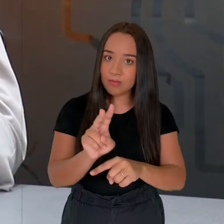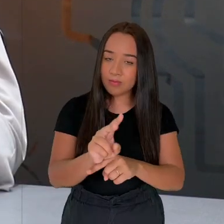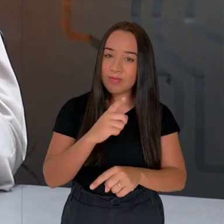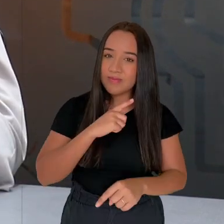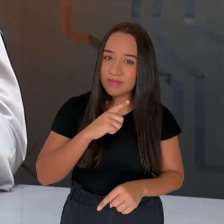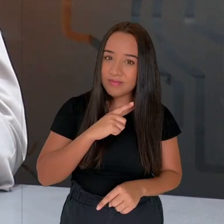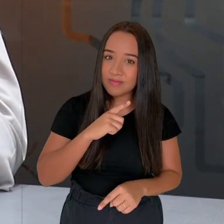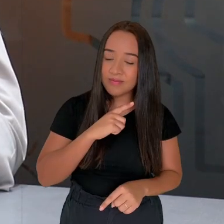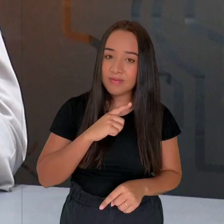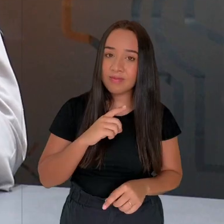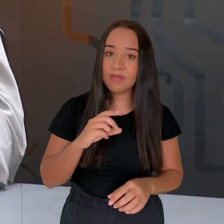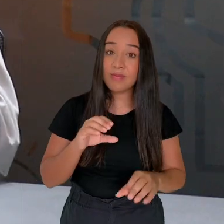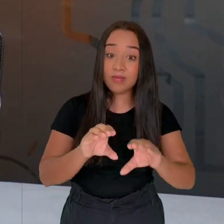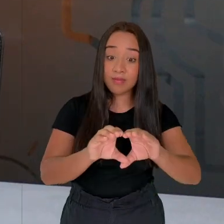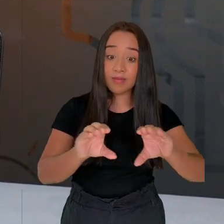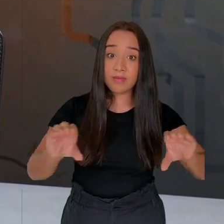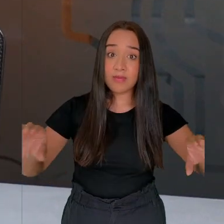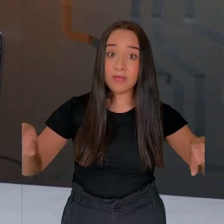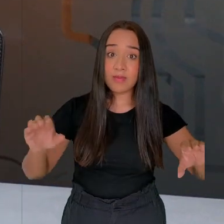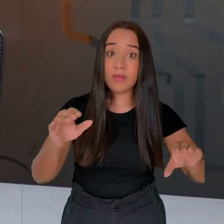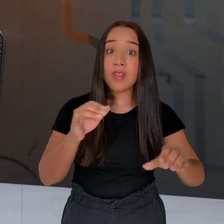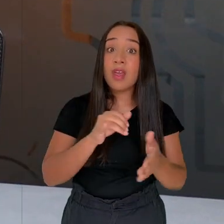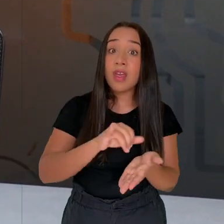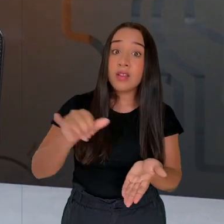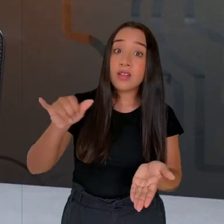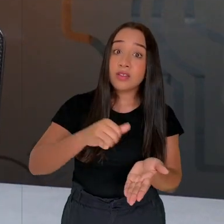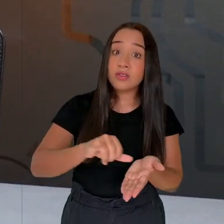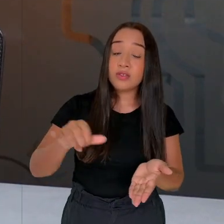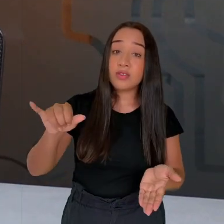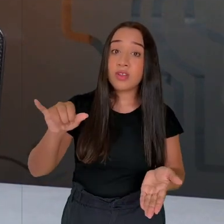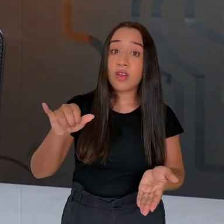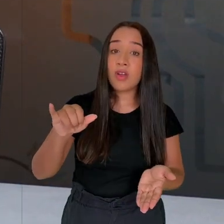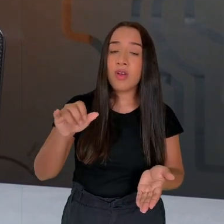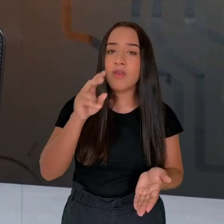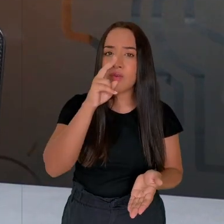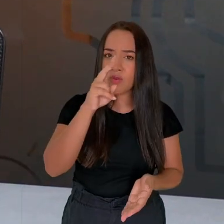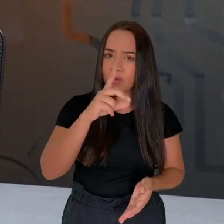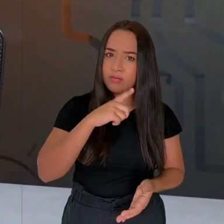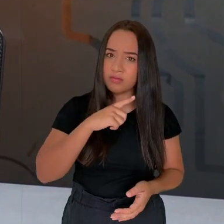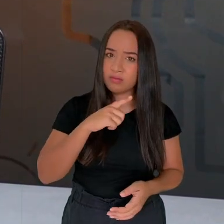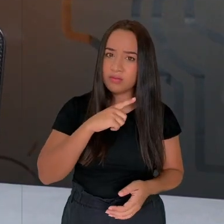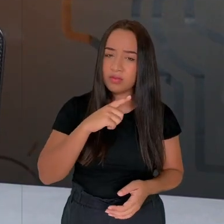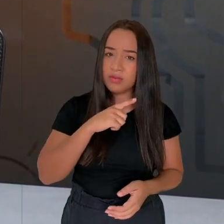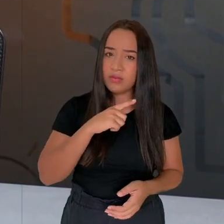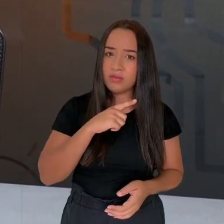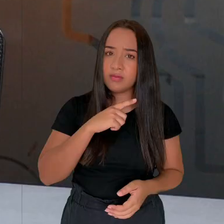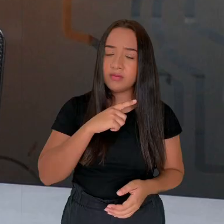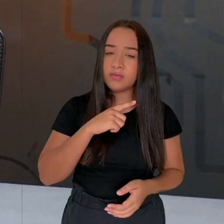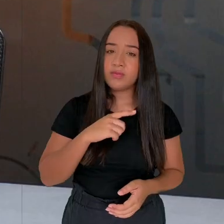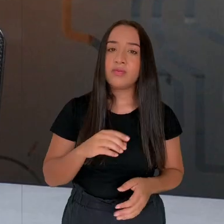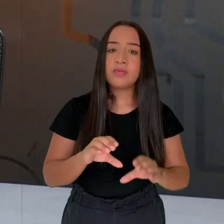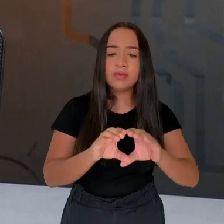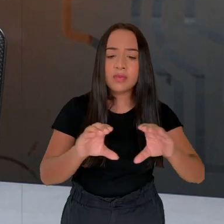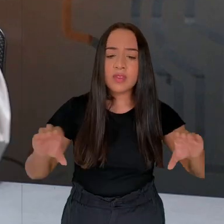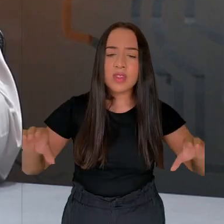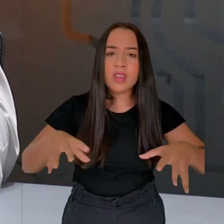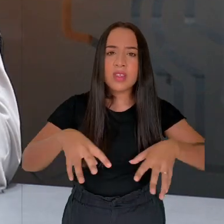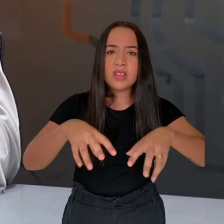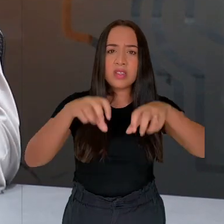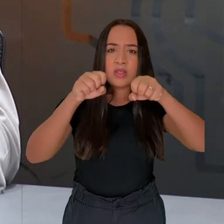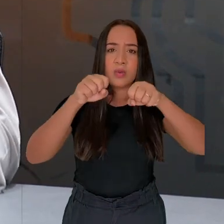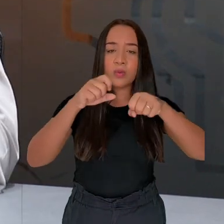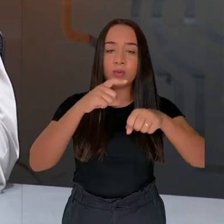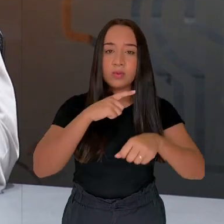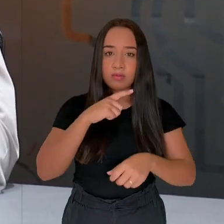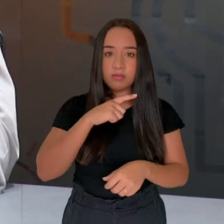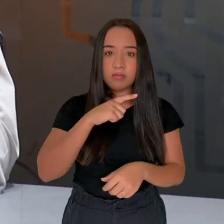E quando é concretizado, a gente entende que aquele é o caminho, aquele hardware apresentou um defeito, aí sim a gente monta uma